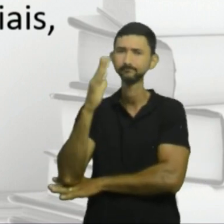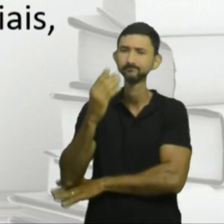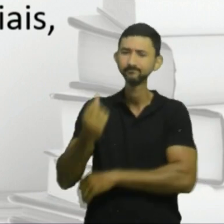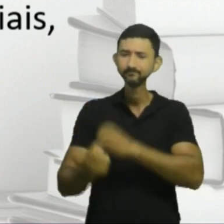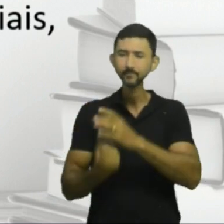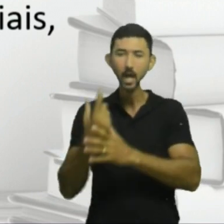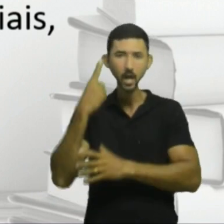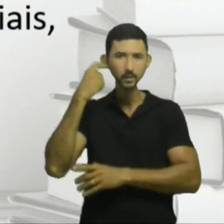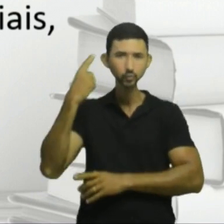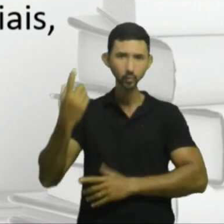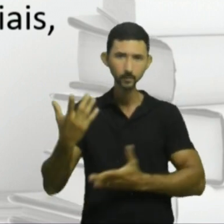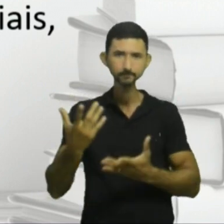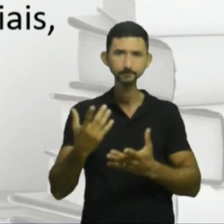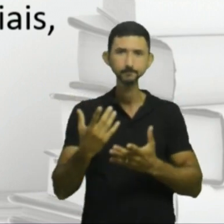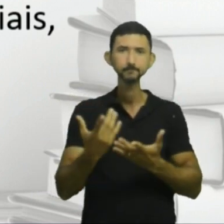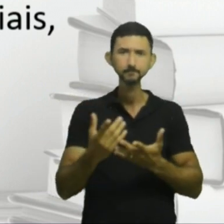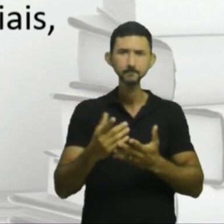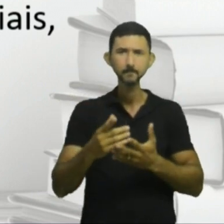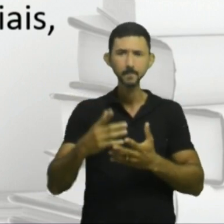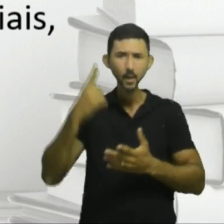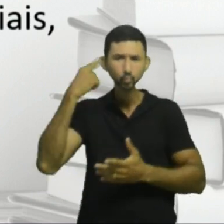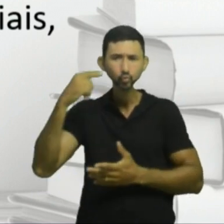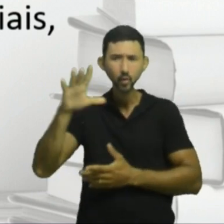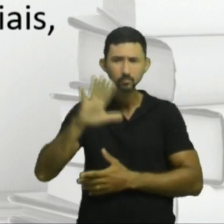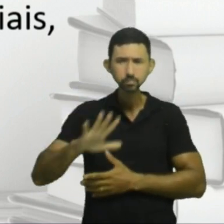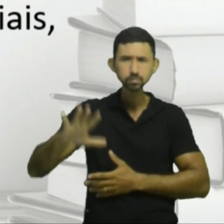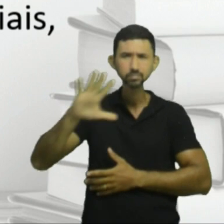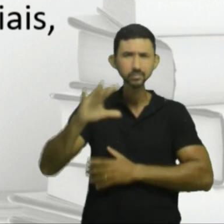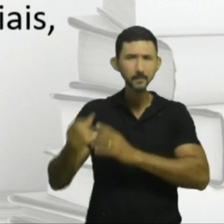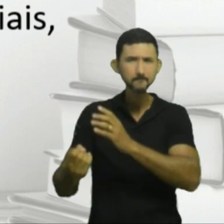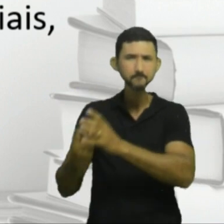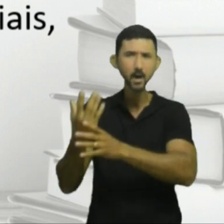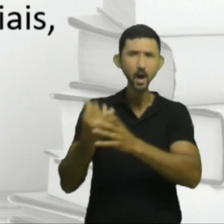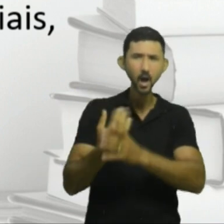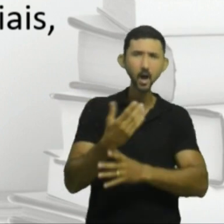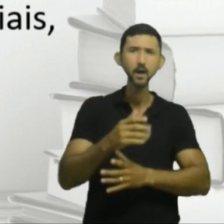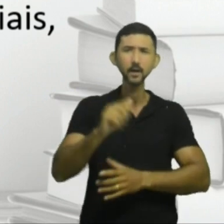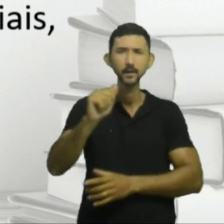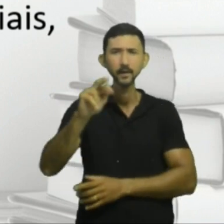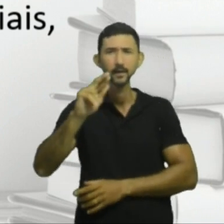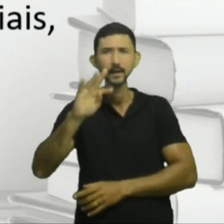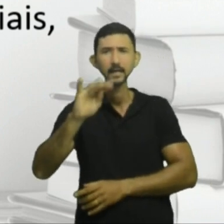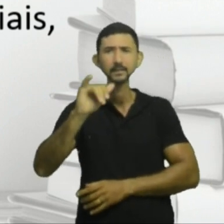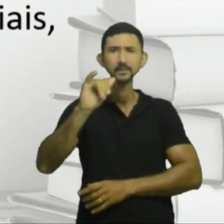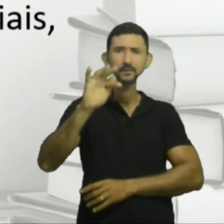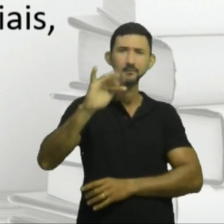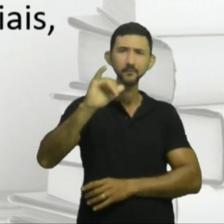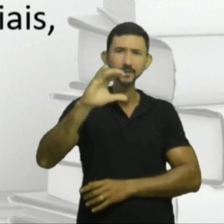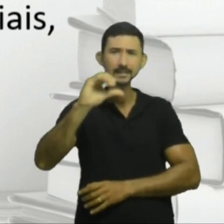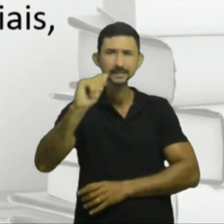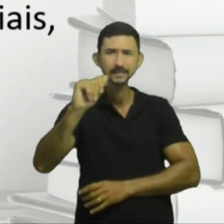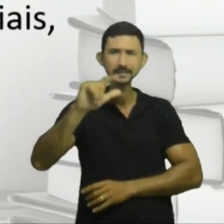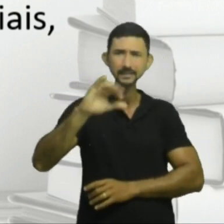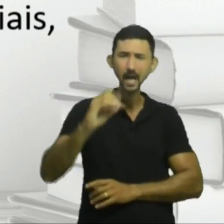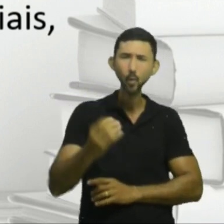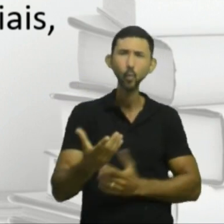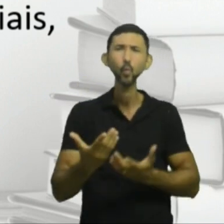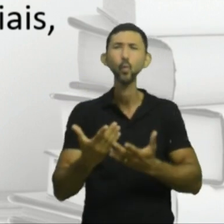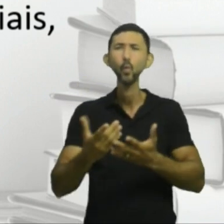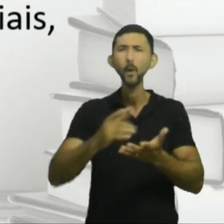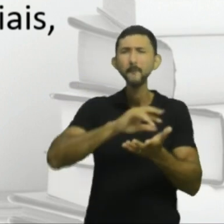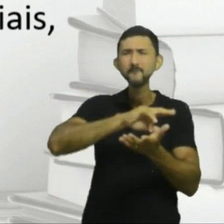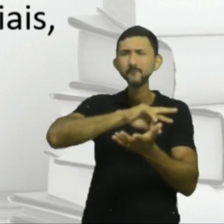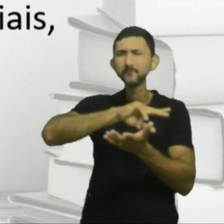sons. Os sons estão nas formas de reprodução artificiais, encontrados nos mais